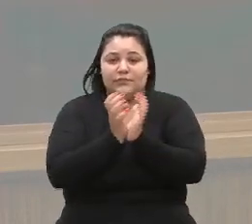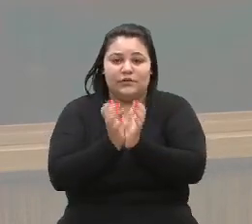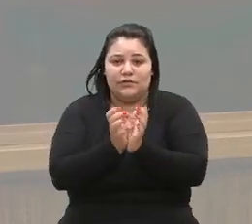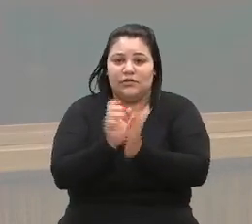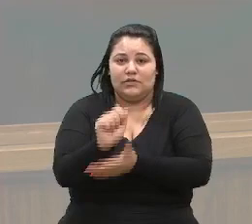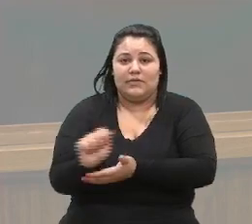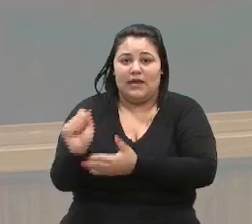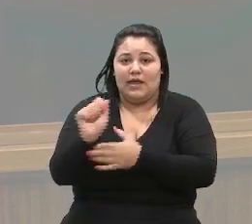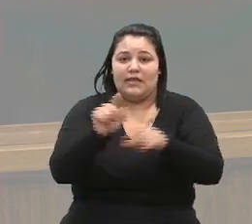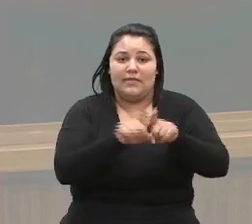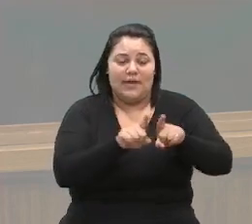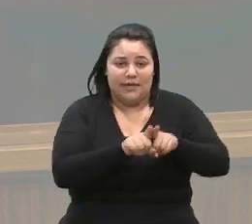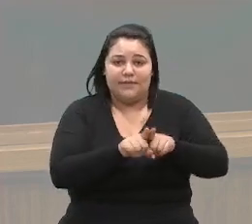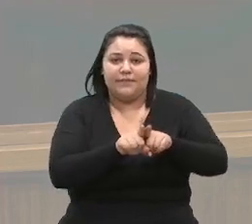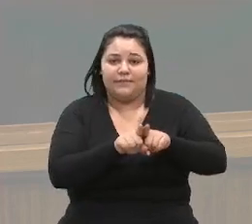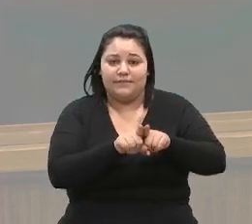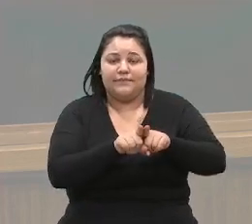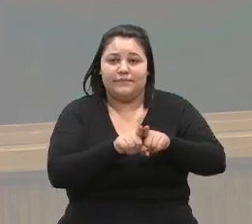tentaram